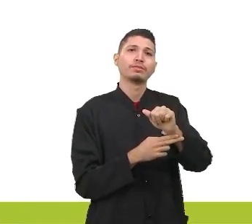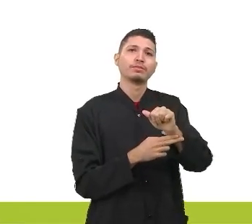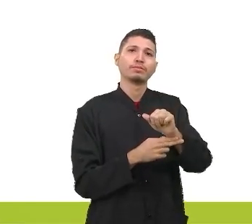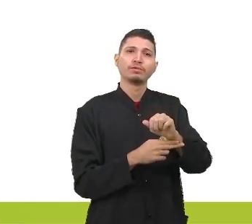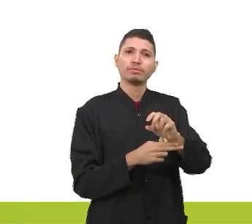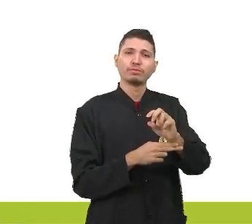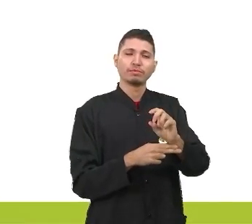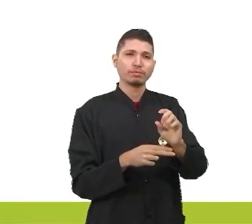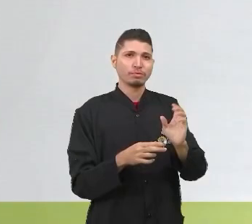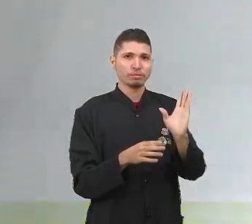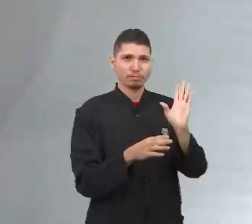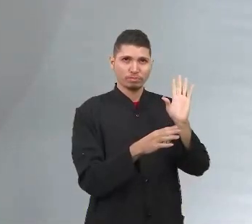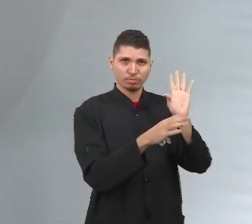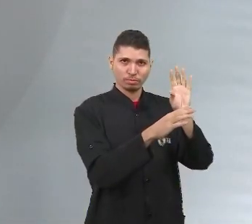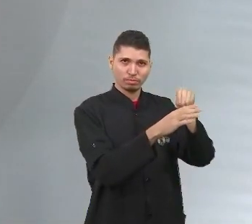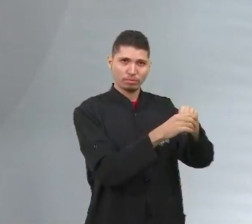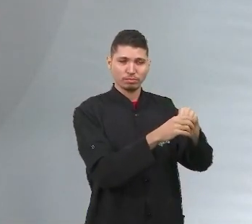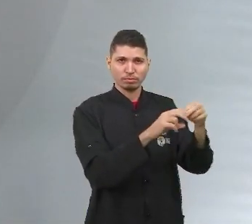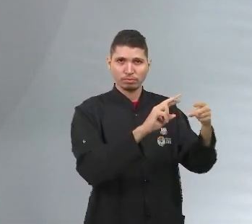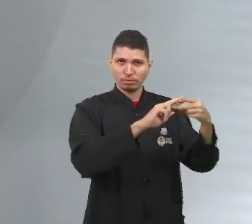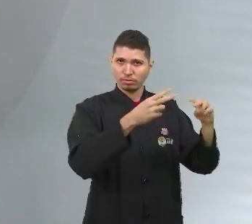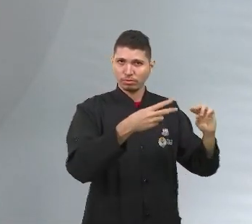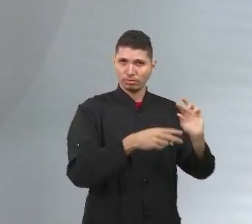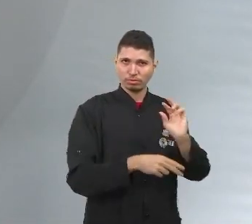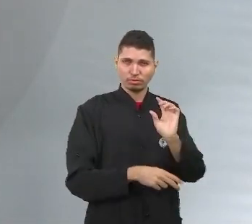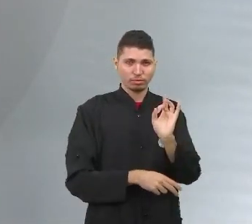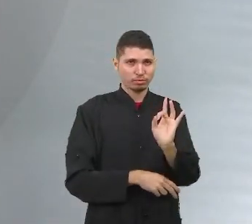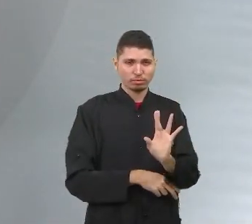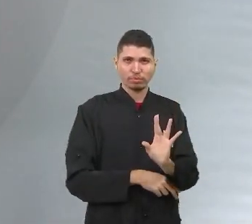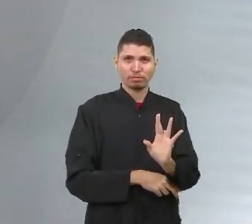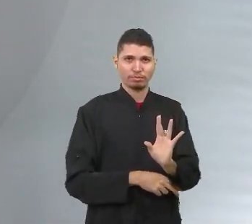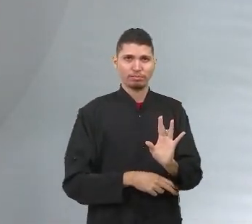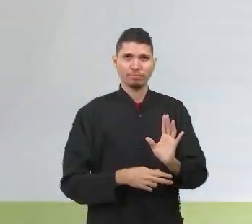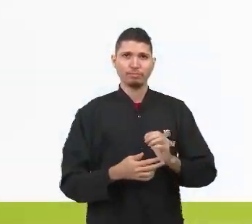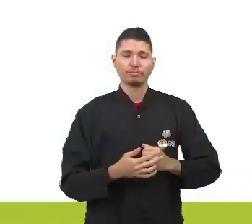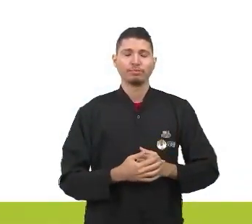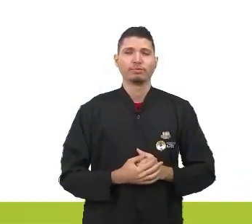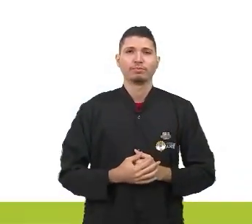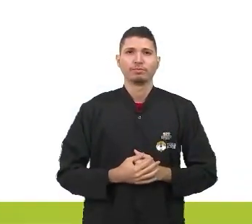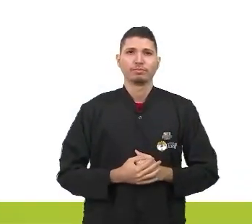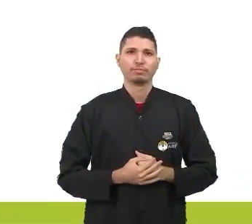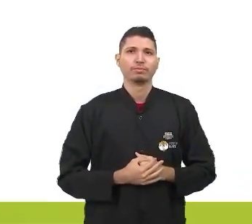DNA. Ok? Ou adiante. Legal.